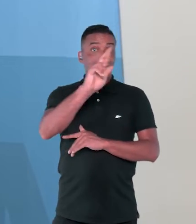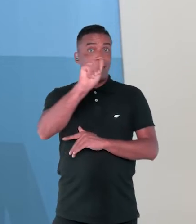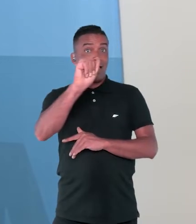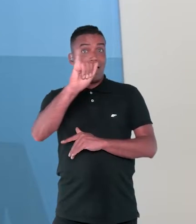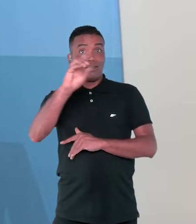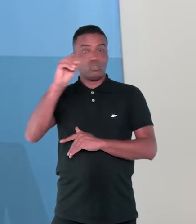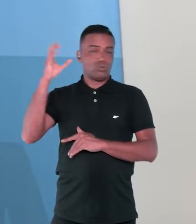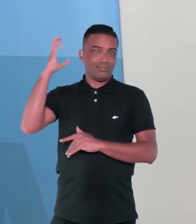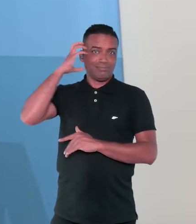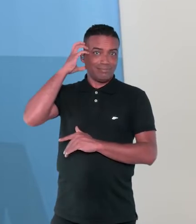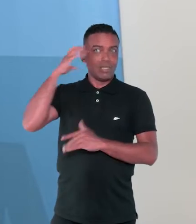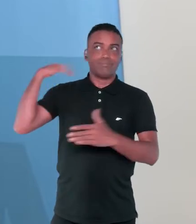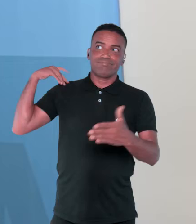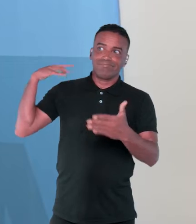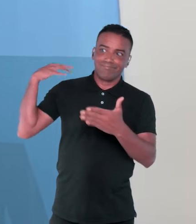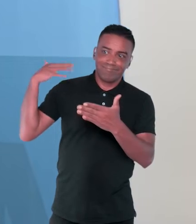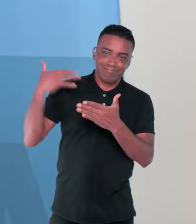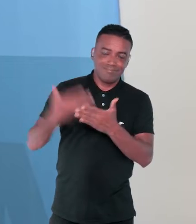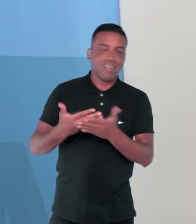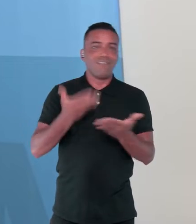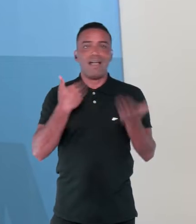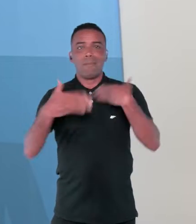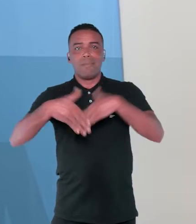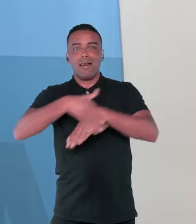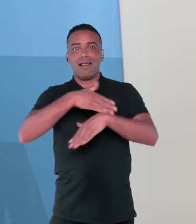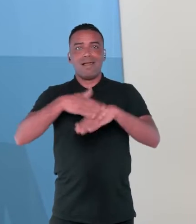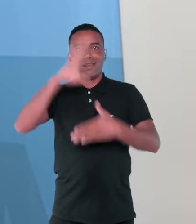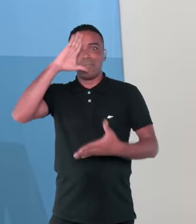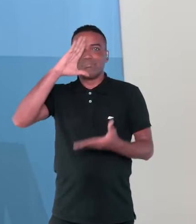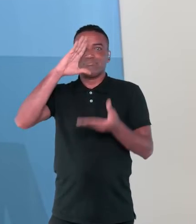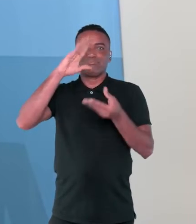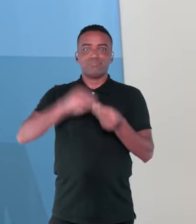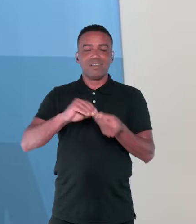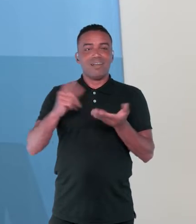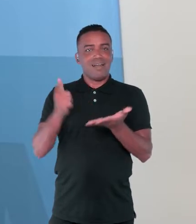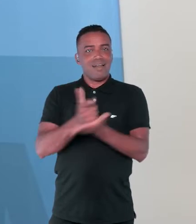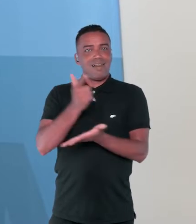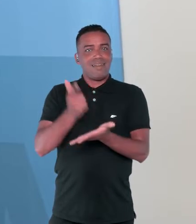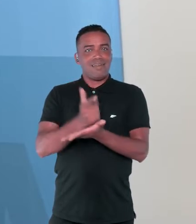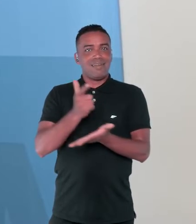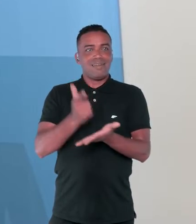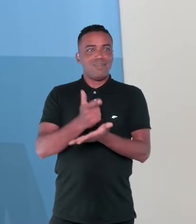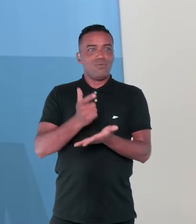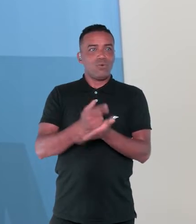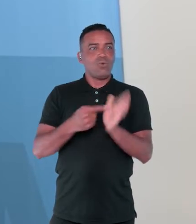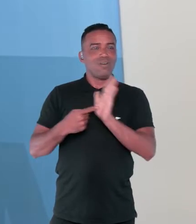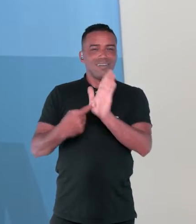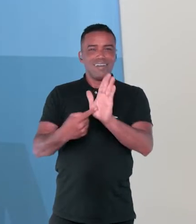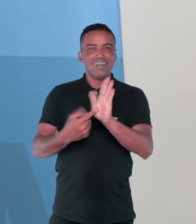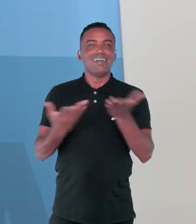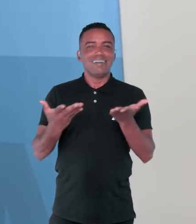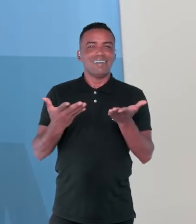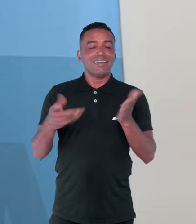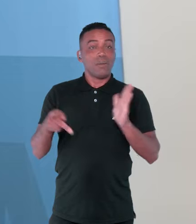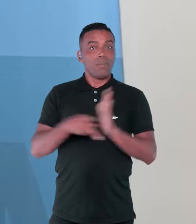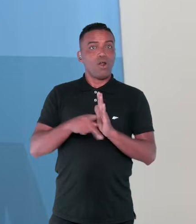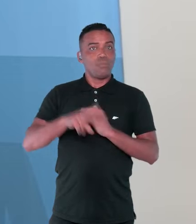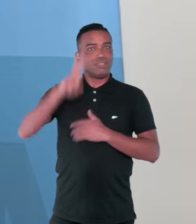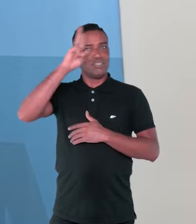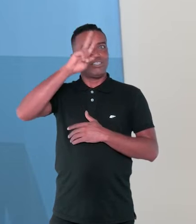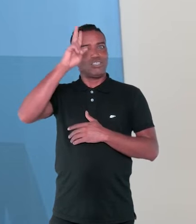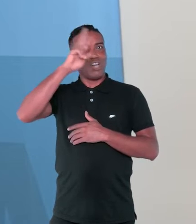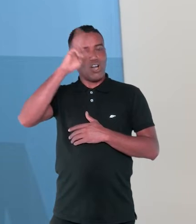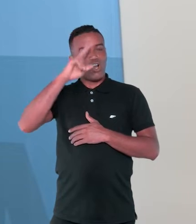Eduardo vai falar com a gente agora, que ele compilou um pouco aqui nesse livro, O Ascensorista, as histórias de um